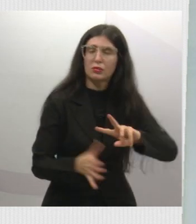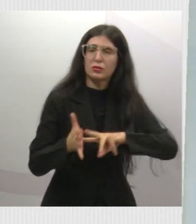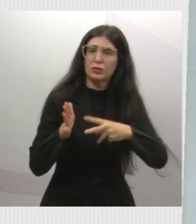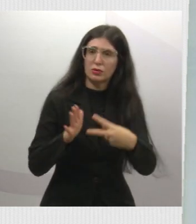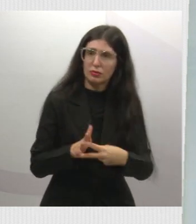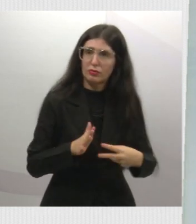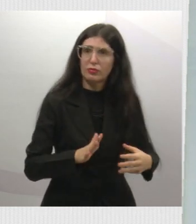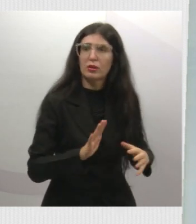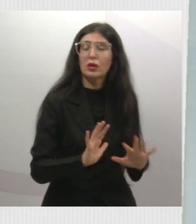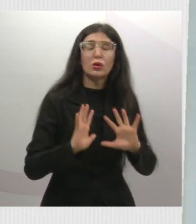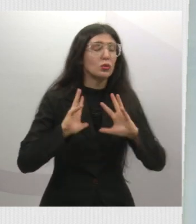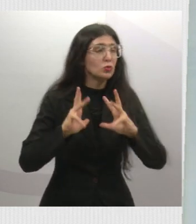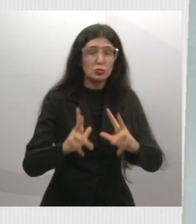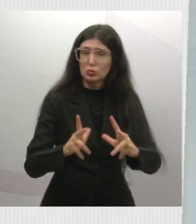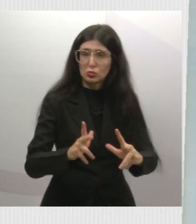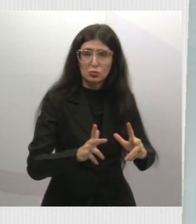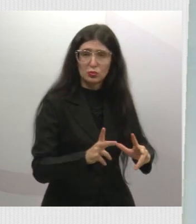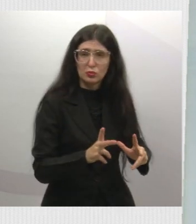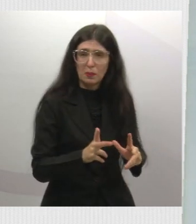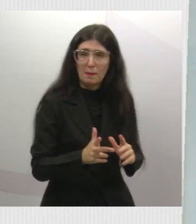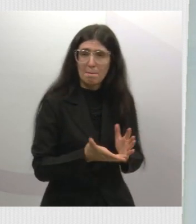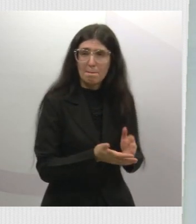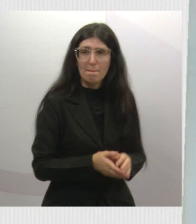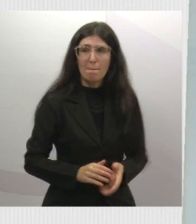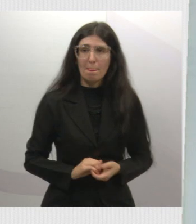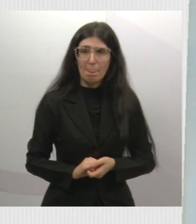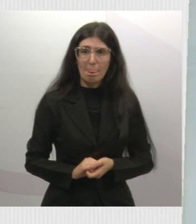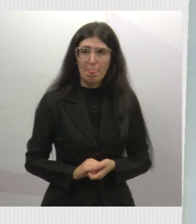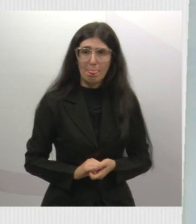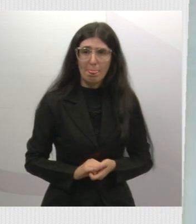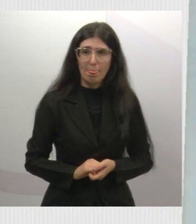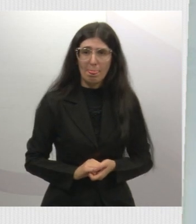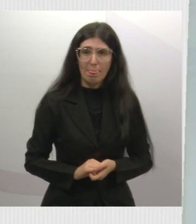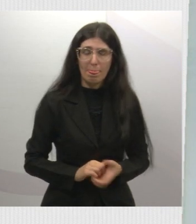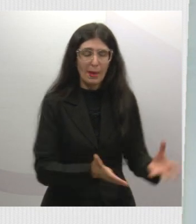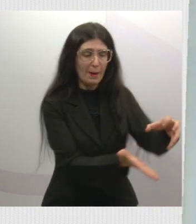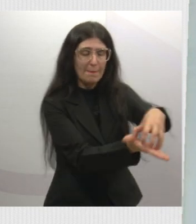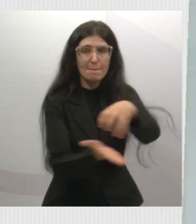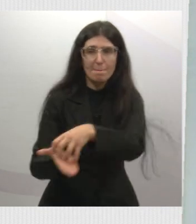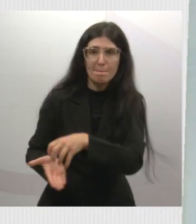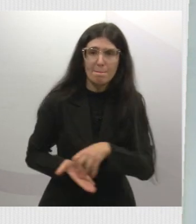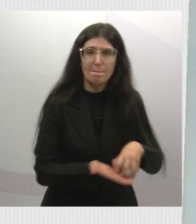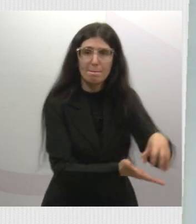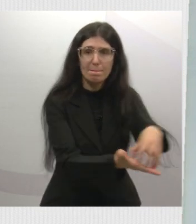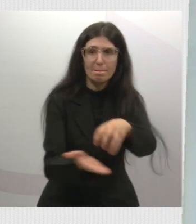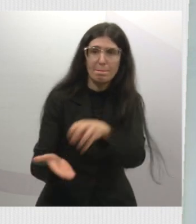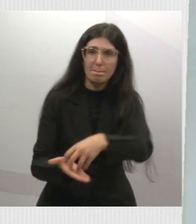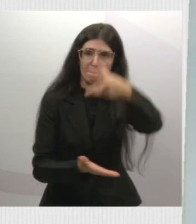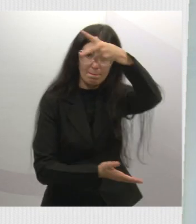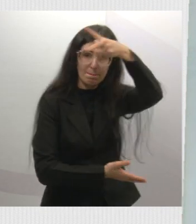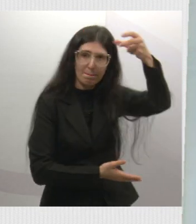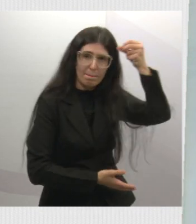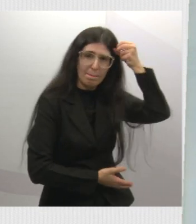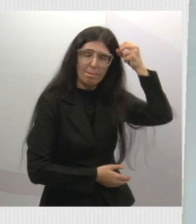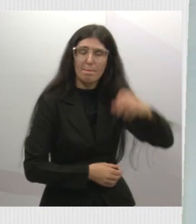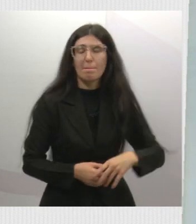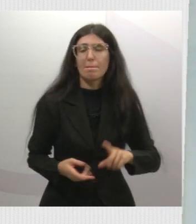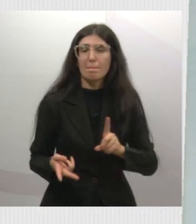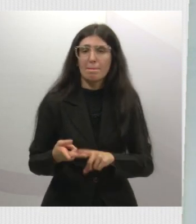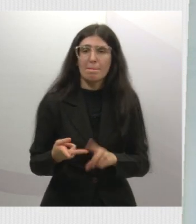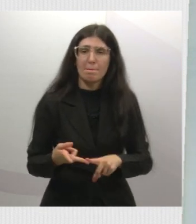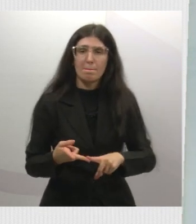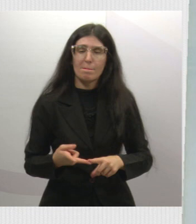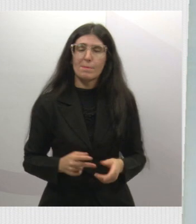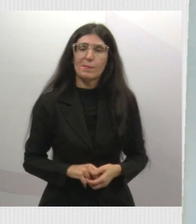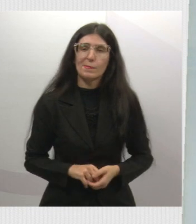das aplicações financeiras de todos os órgãos municipais, como prefeitura,